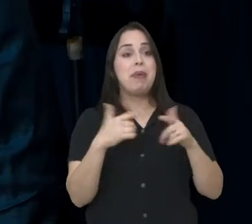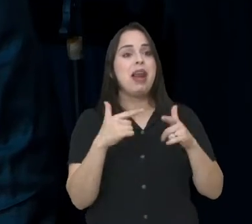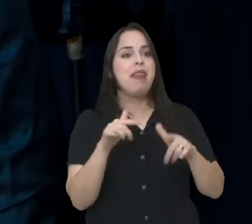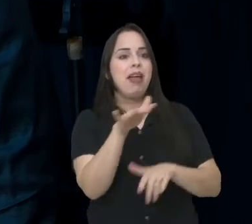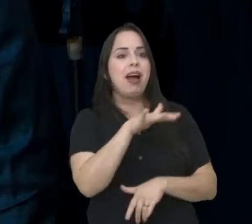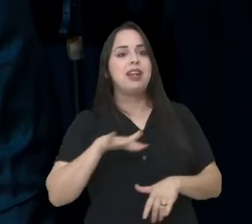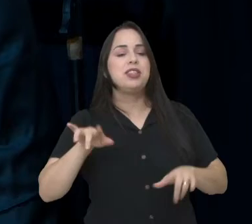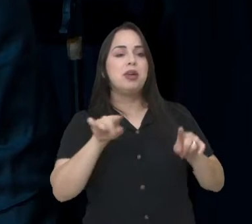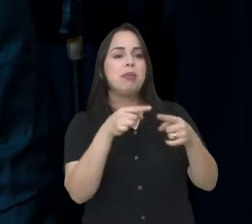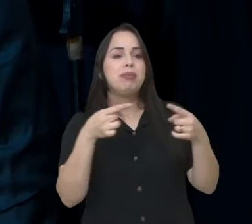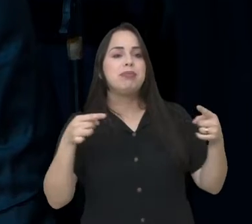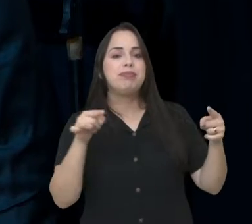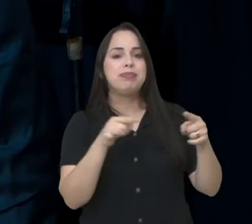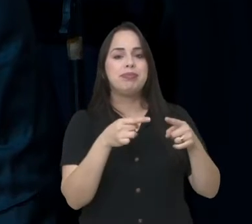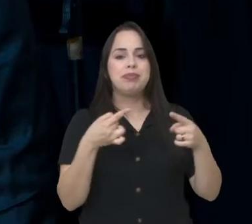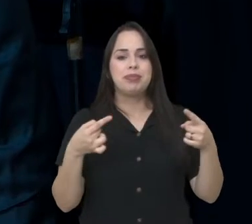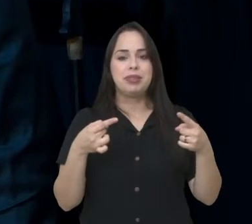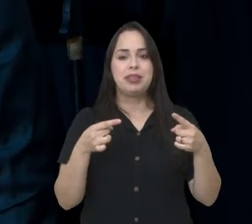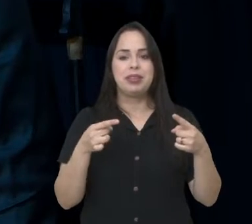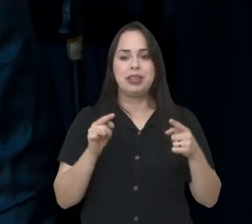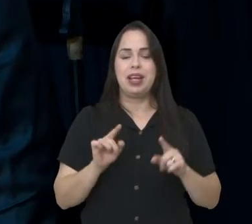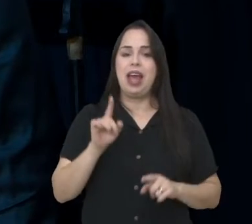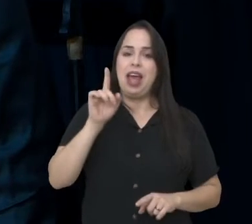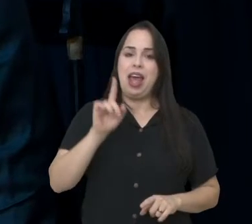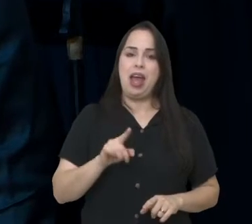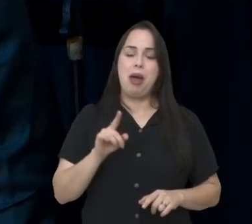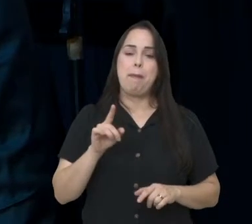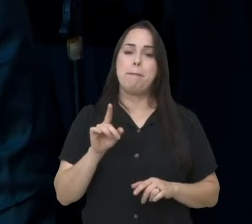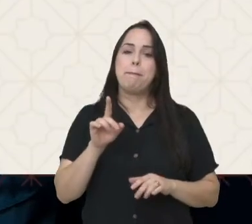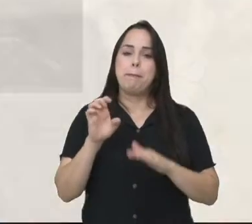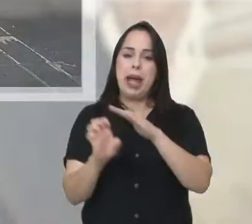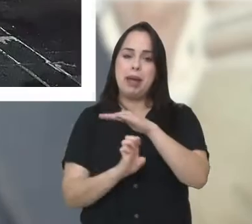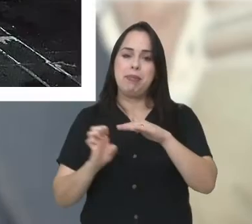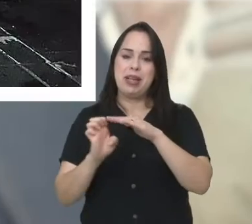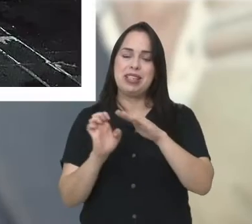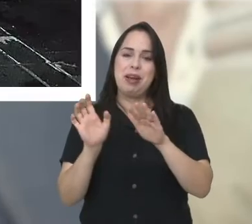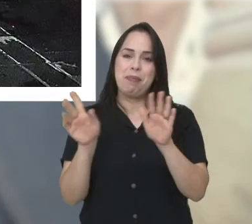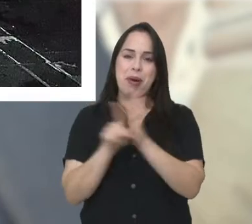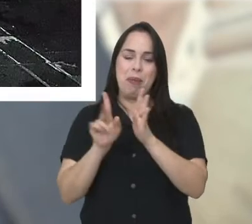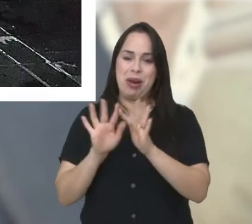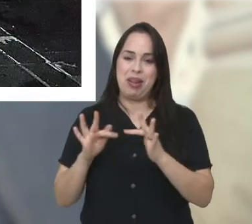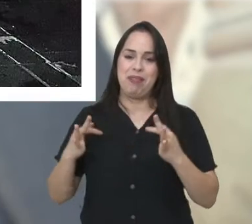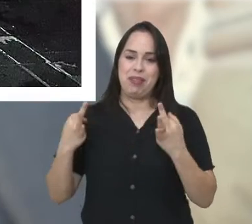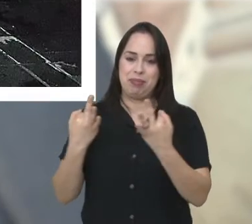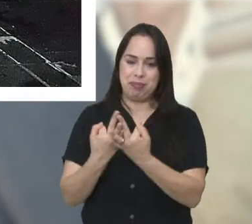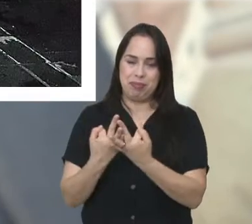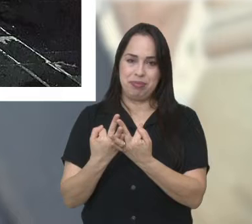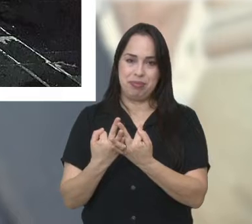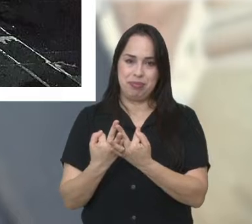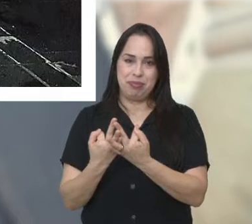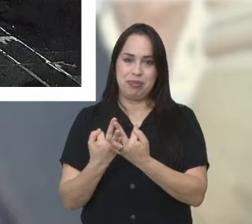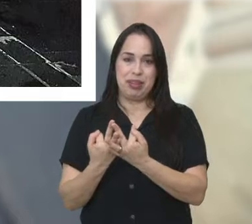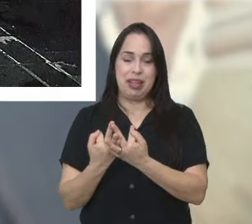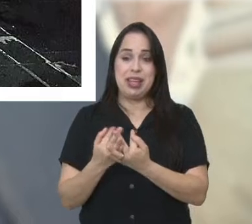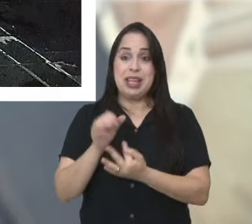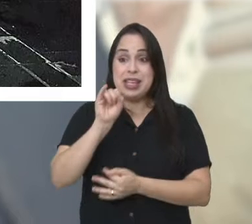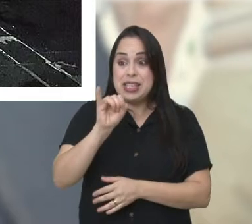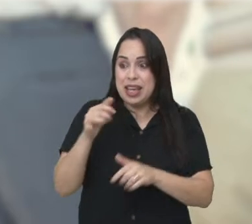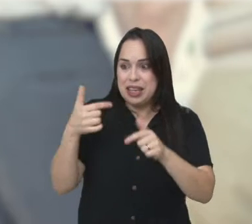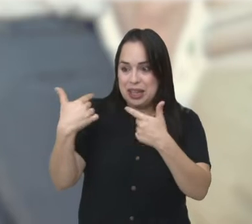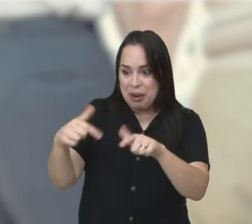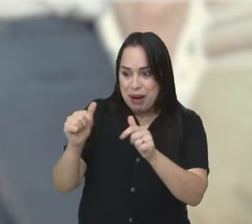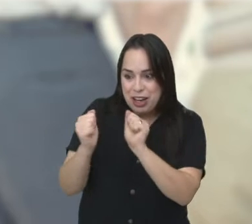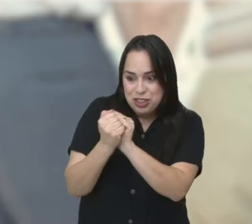música e o Ocus é uma empresa familiar, tanto que quem trabalha aqui acaba meio que virando da